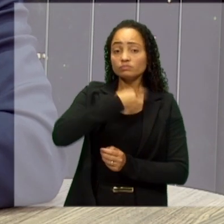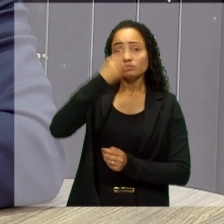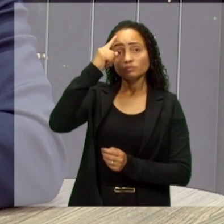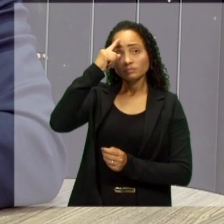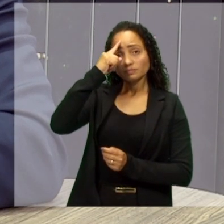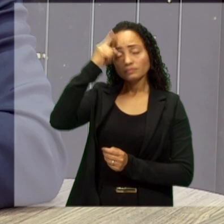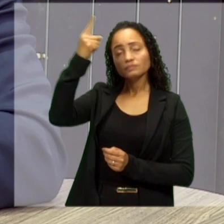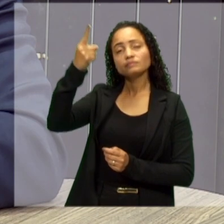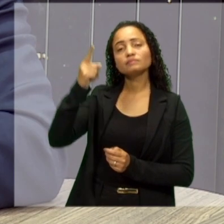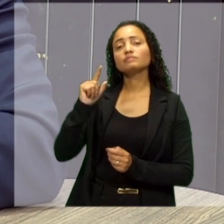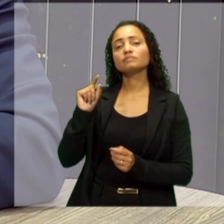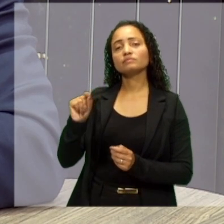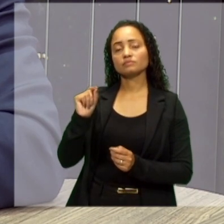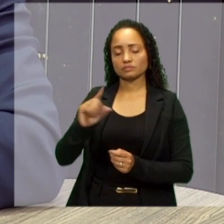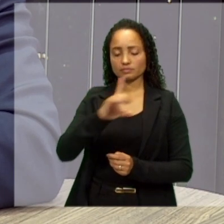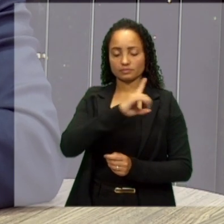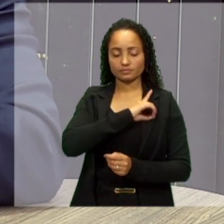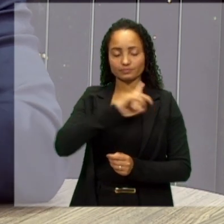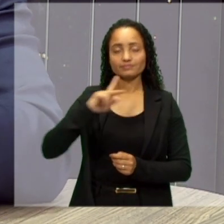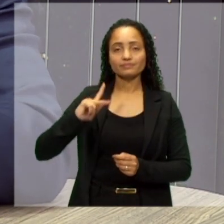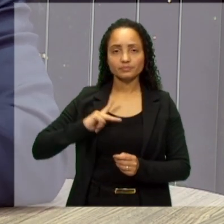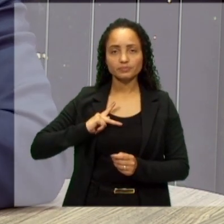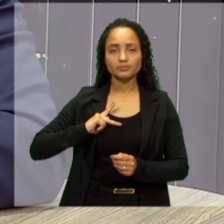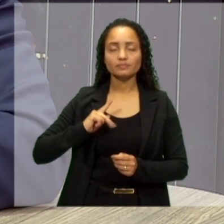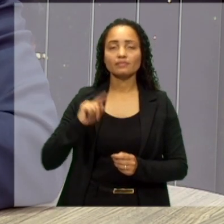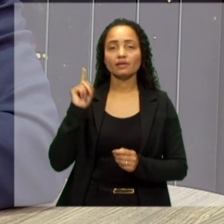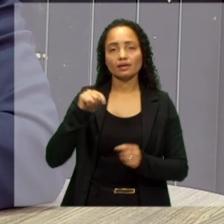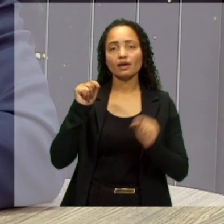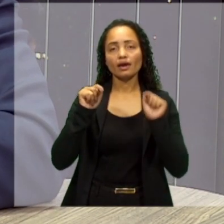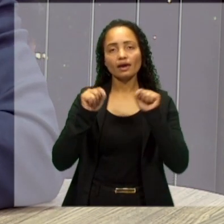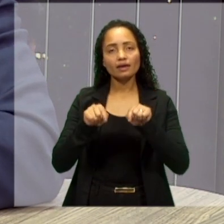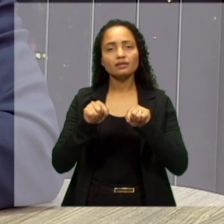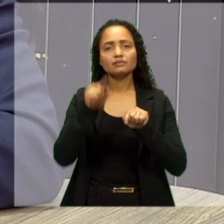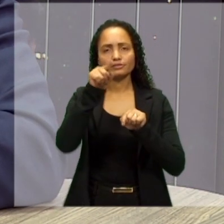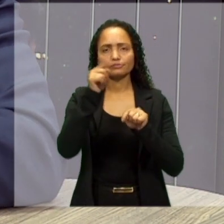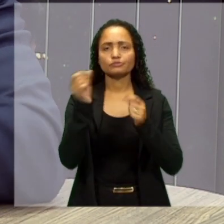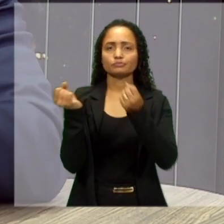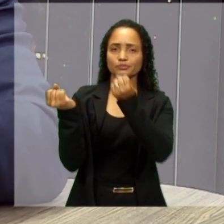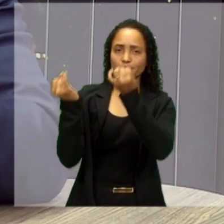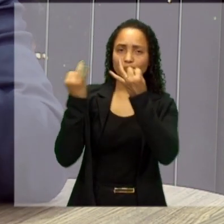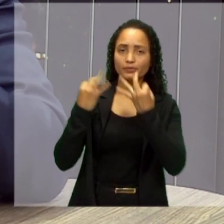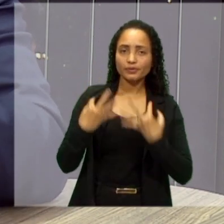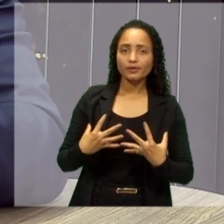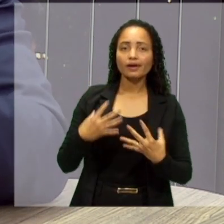Defensoria Pública, é exatamente essa do que você falou. Então, que é o